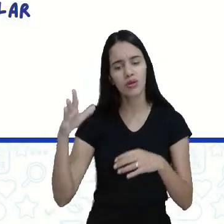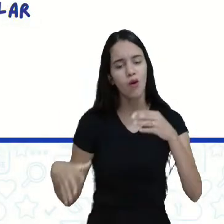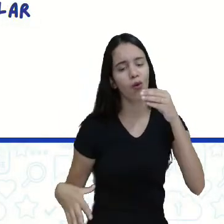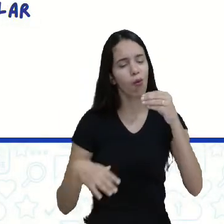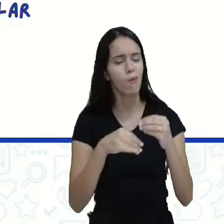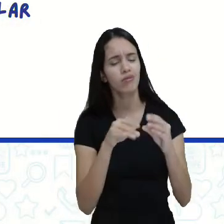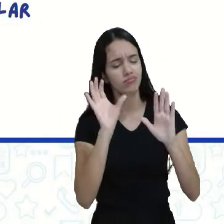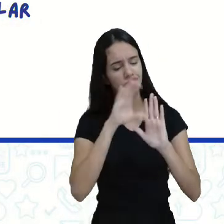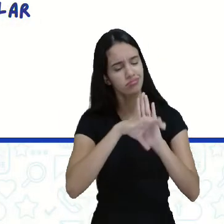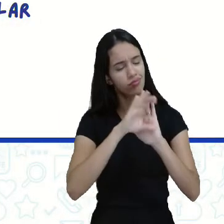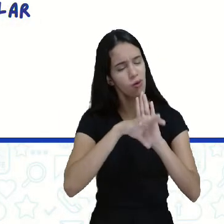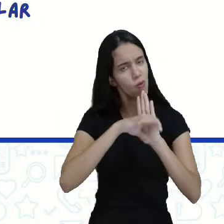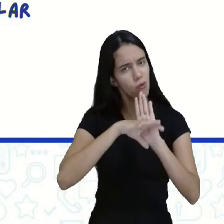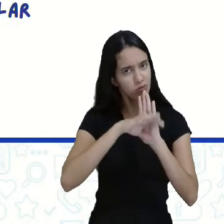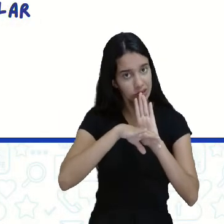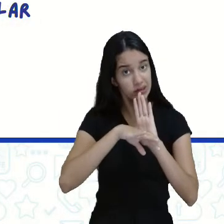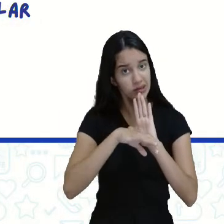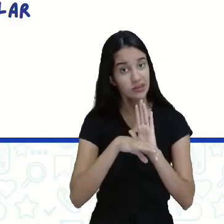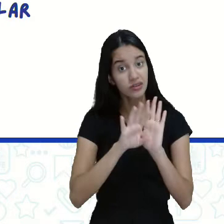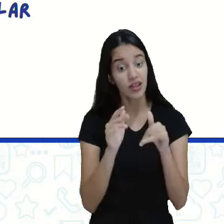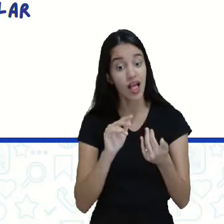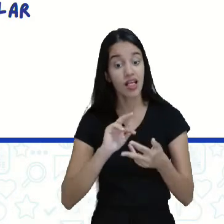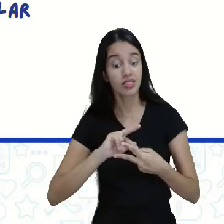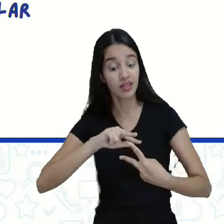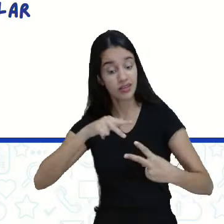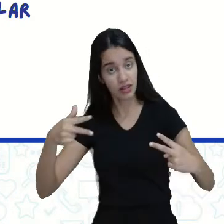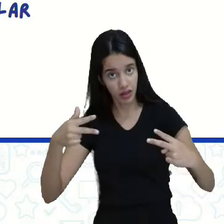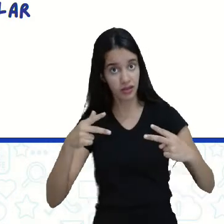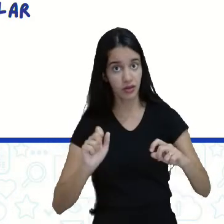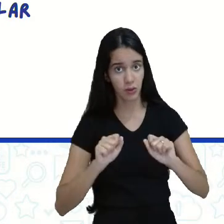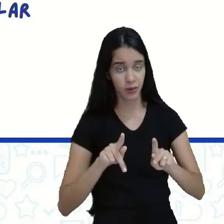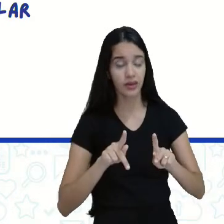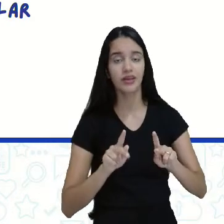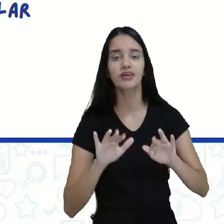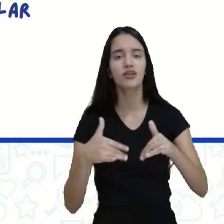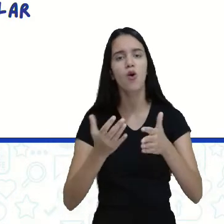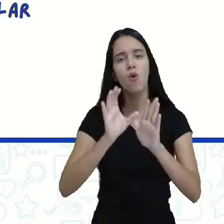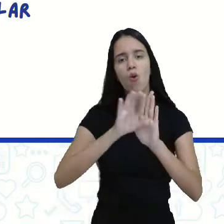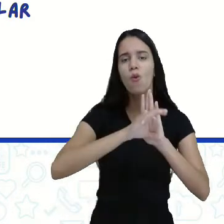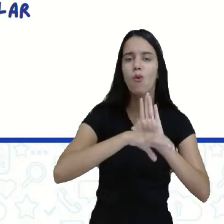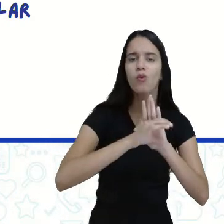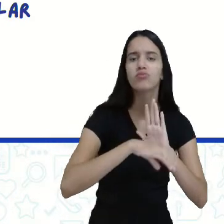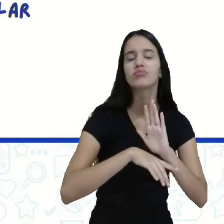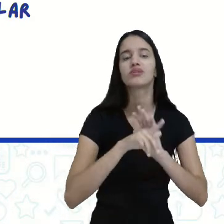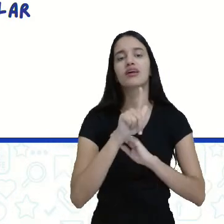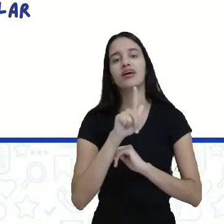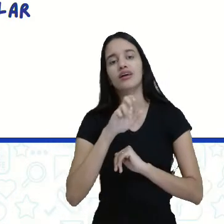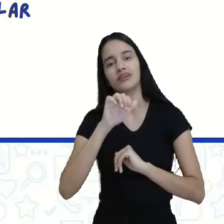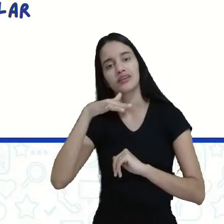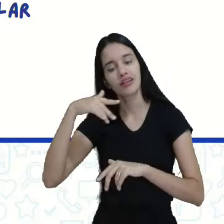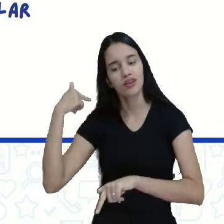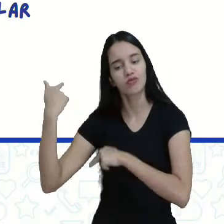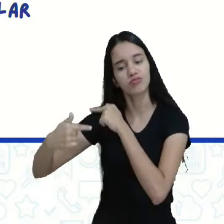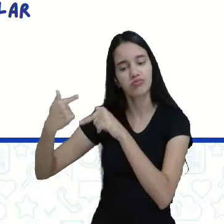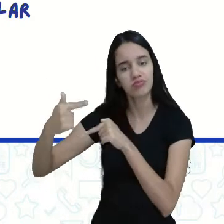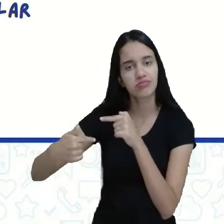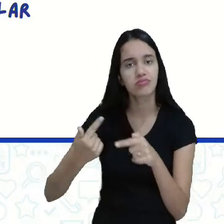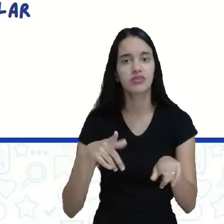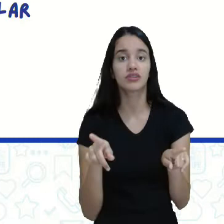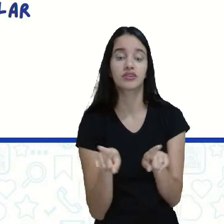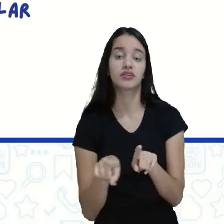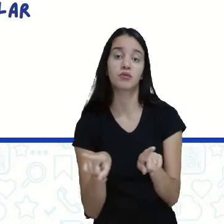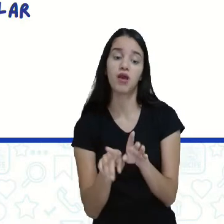com os conceitos de Mendel de genética, tá? Então, conceito de gene, hereditariedade e